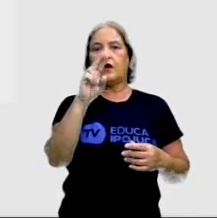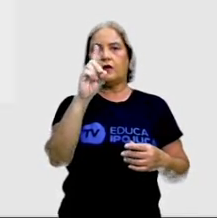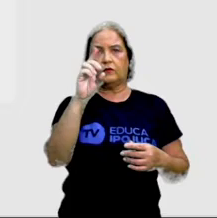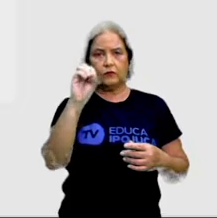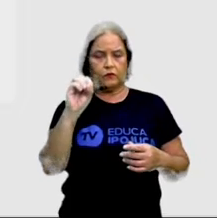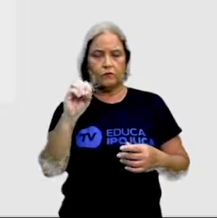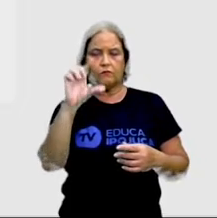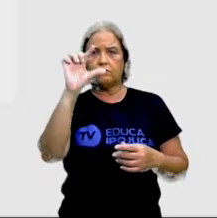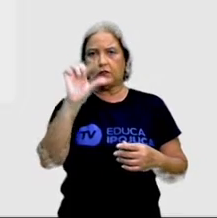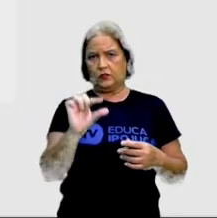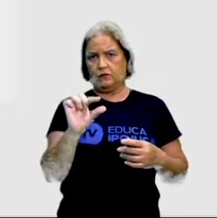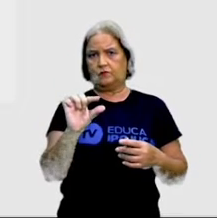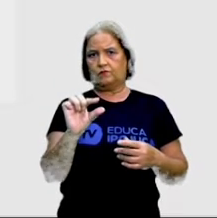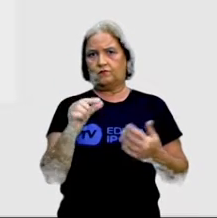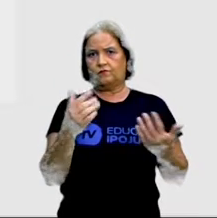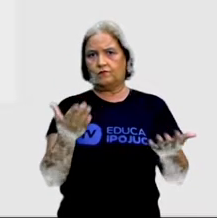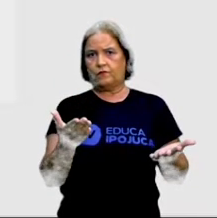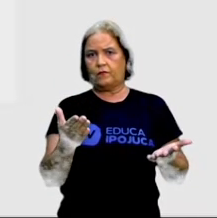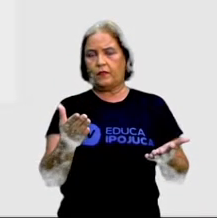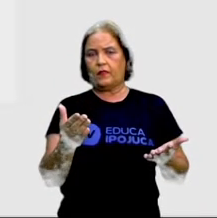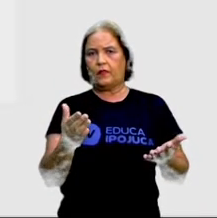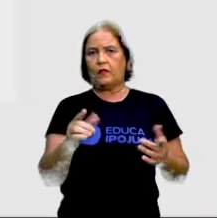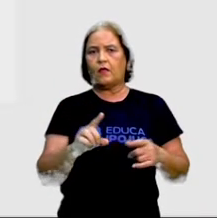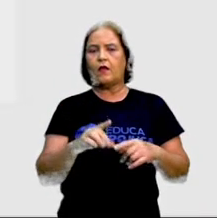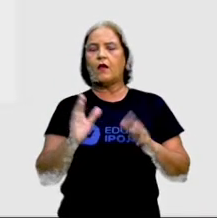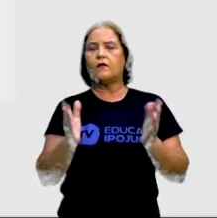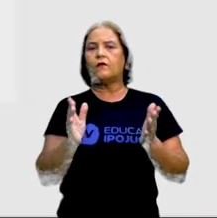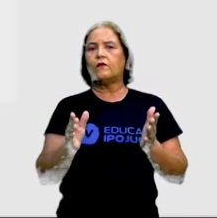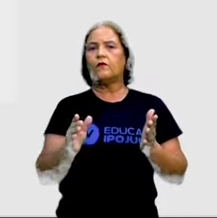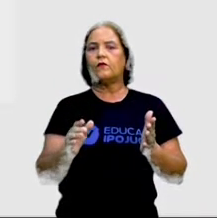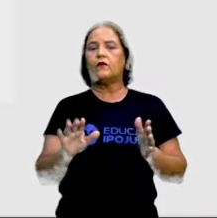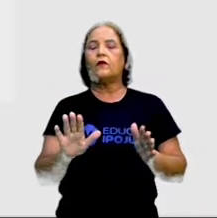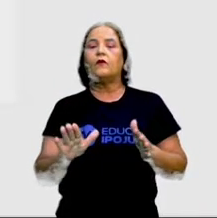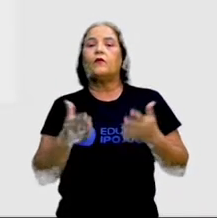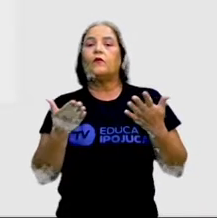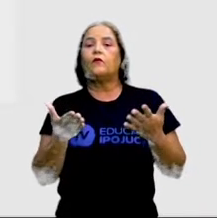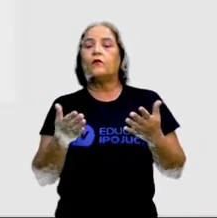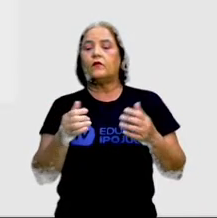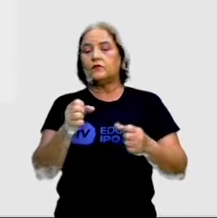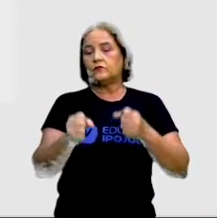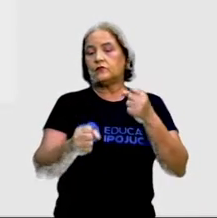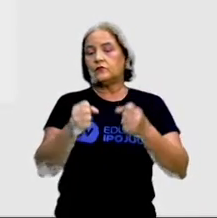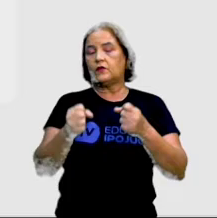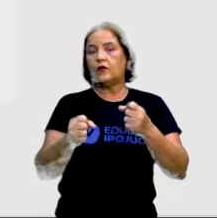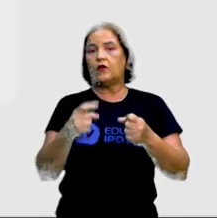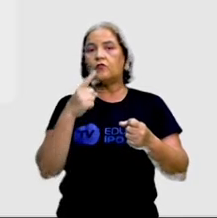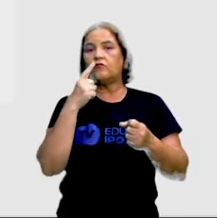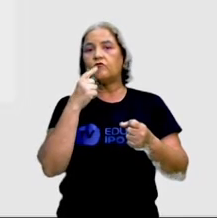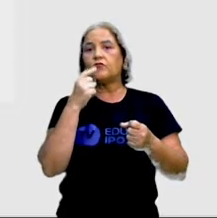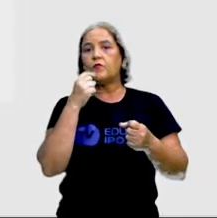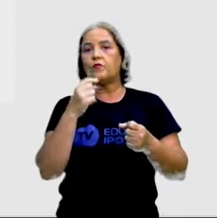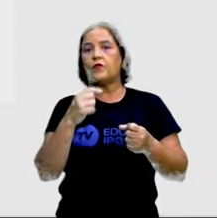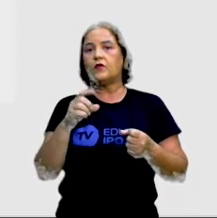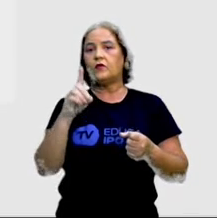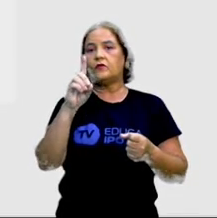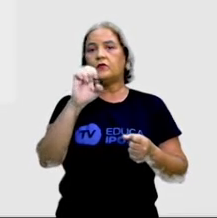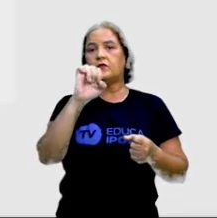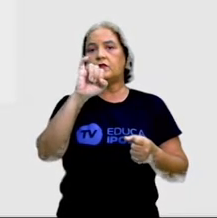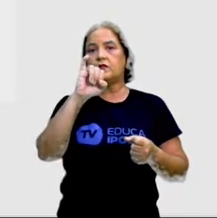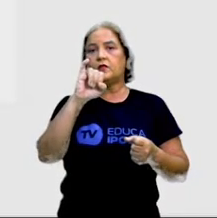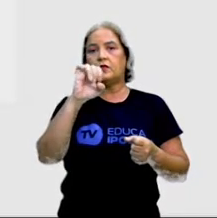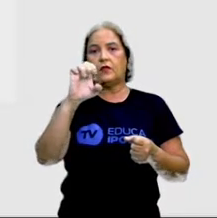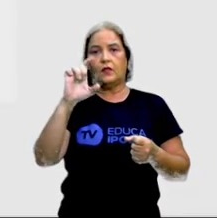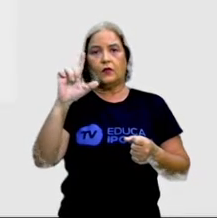agora me responda quantos carros vermelhos Diego tem e vamos